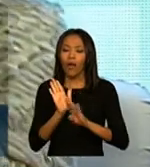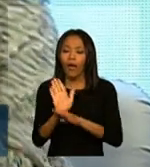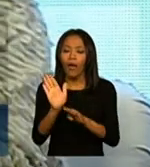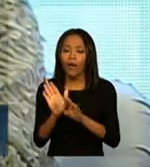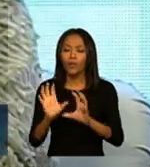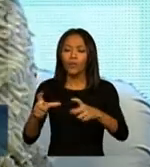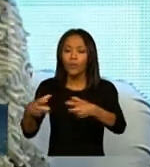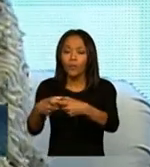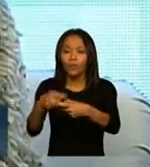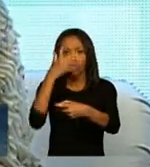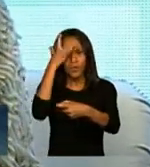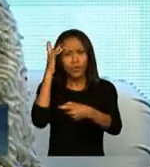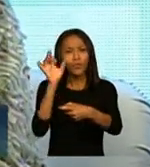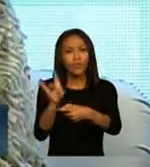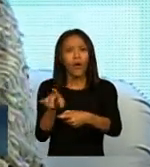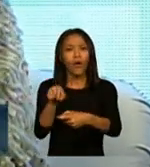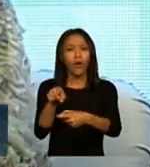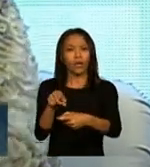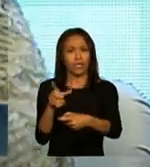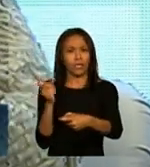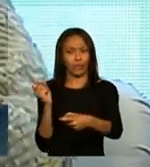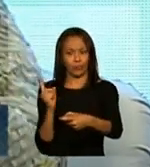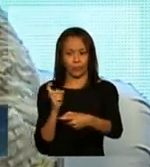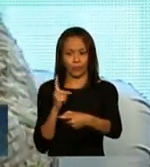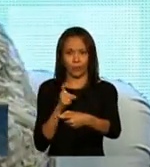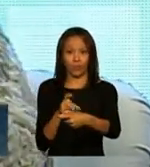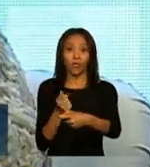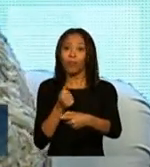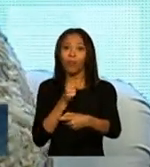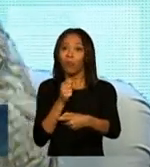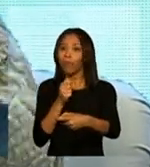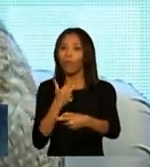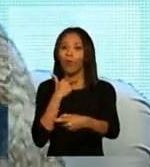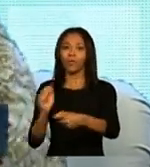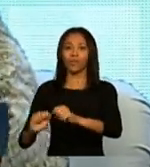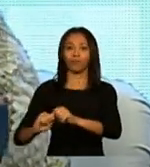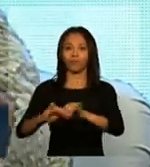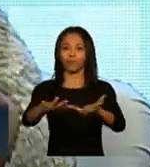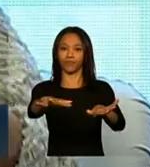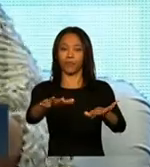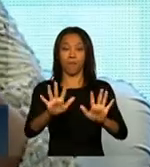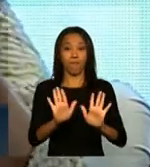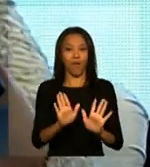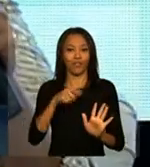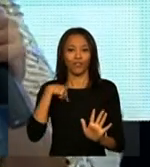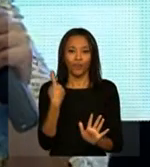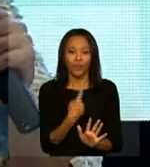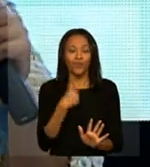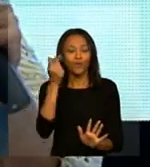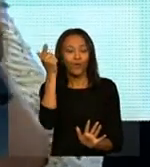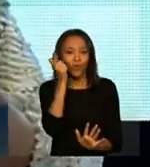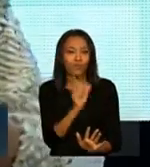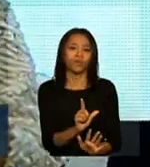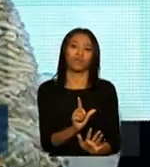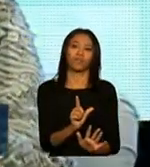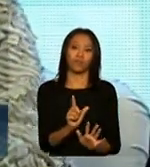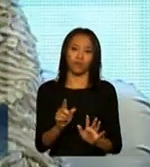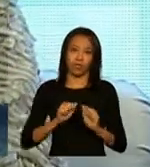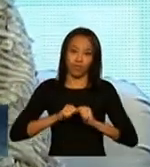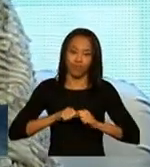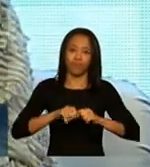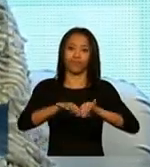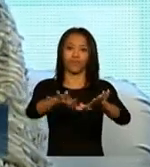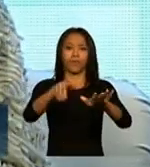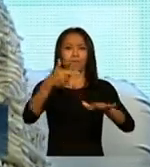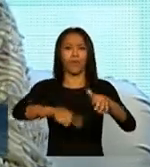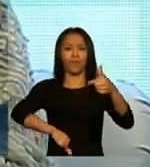território, é um programa hipercomplexo que não pode ser replicado. Nós construímos o mérito e cada vez mais nós temos que fazer